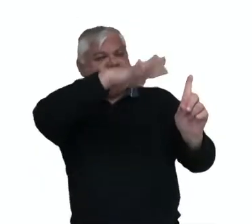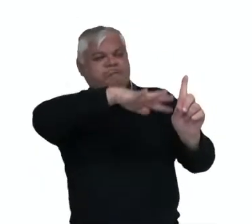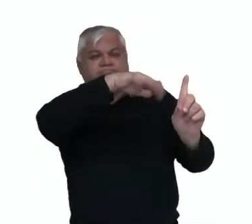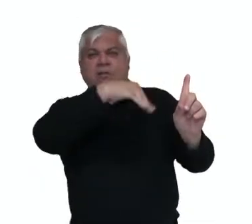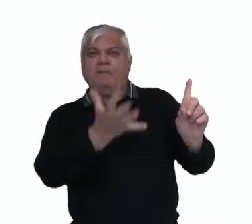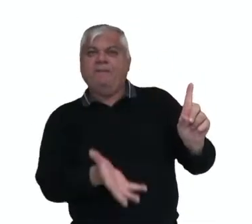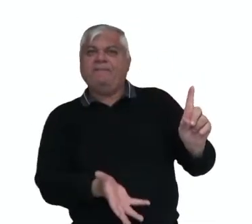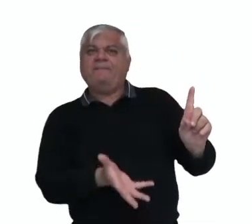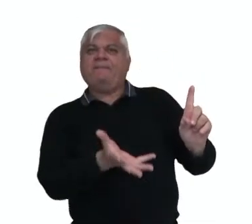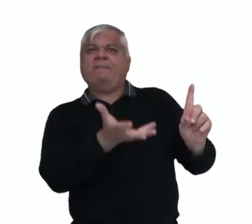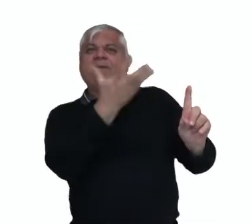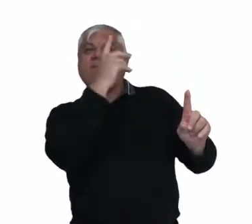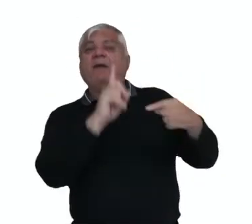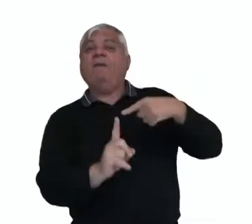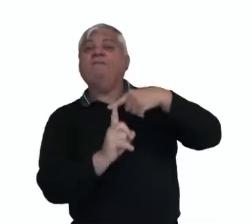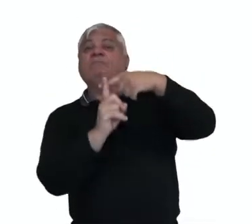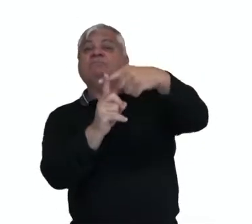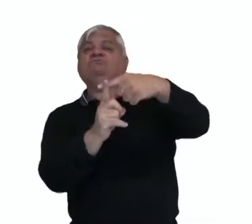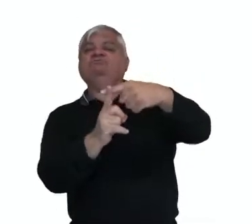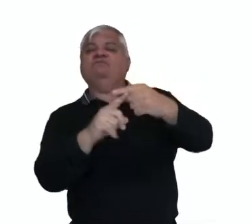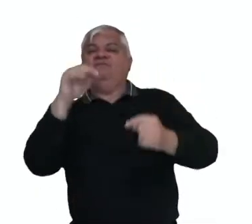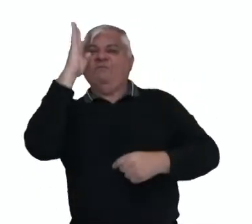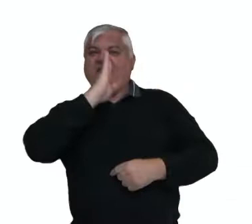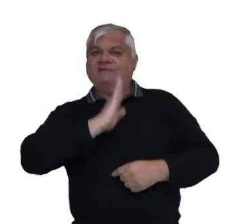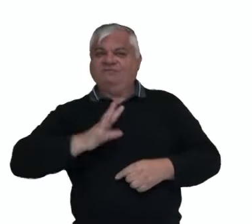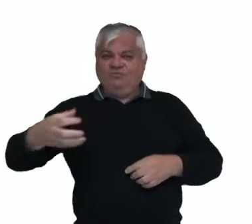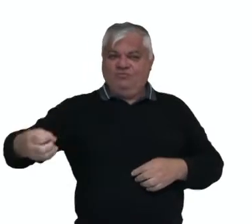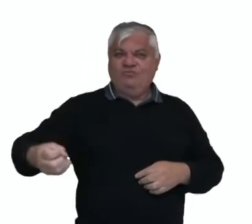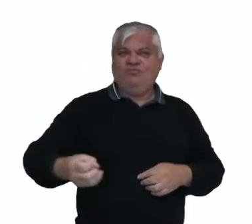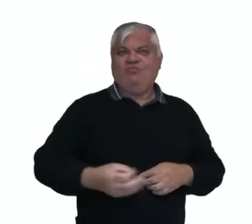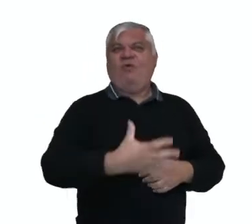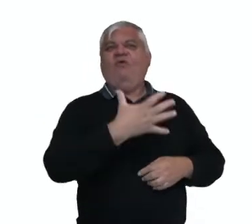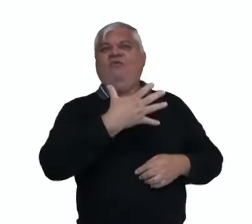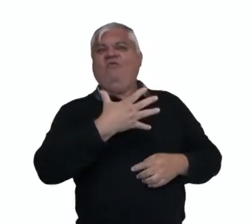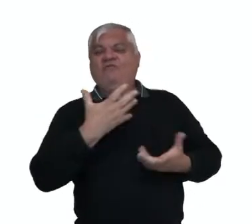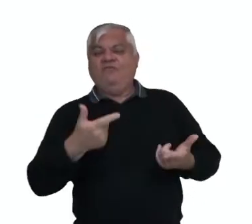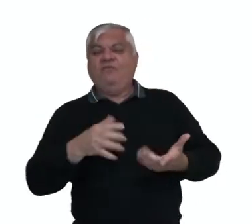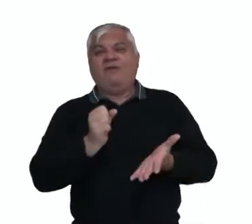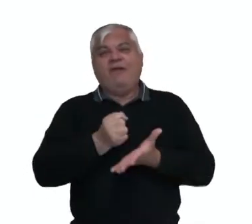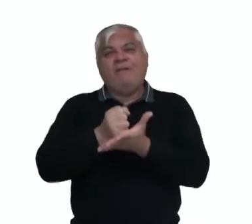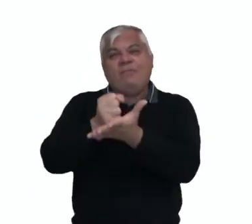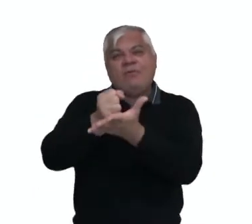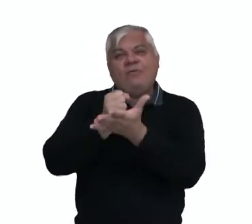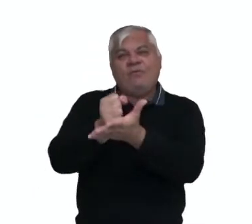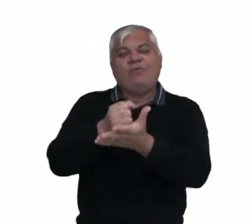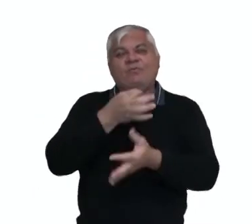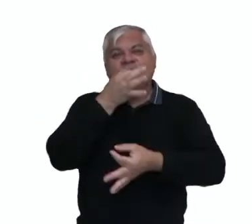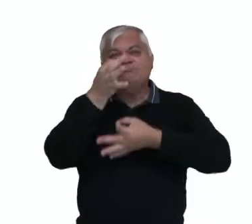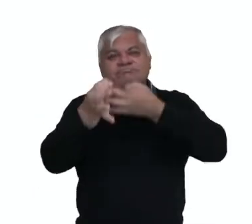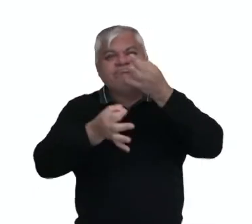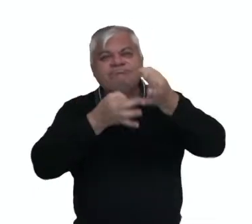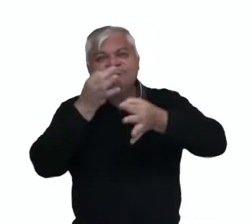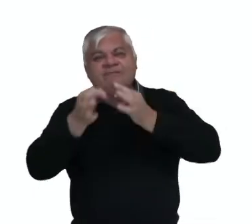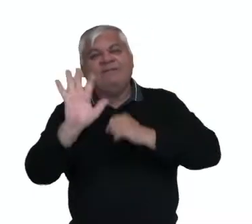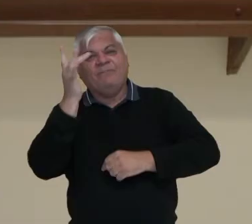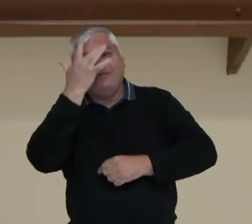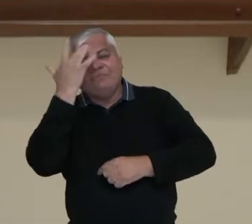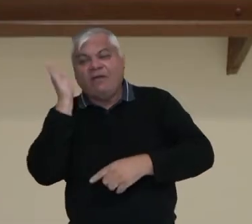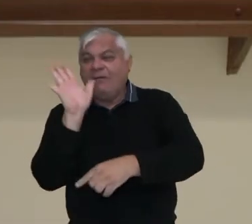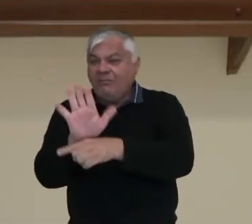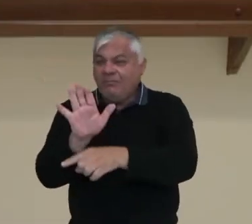imagem positiva do Estado Novo para ter um apoio da opinião pública, né? Então mostrar só